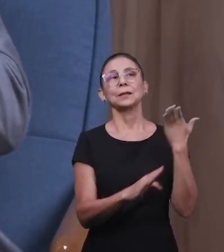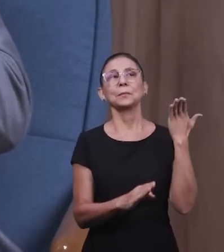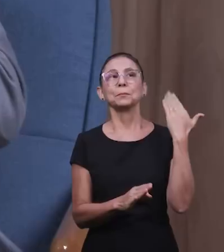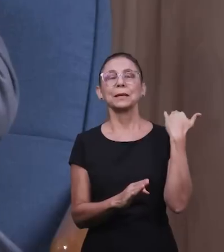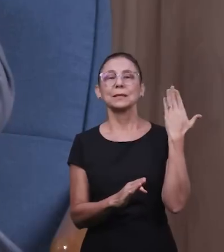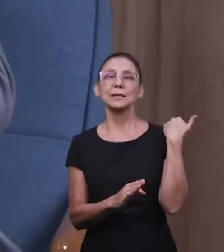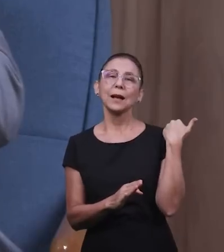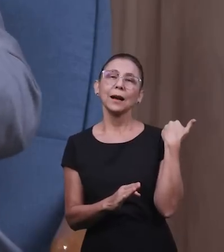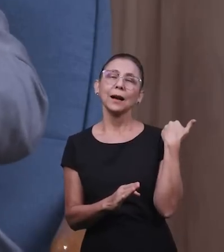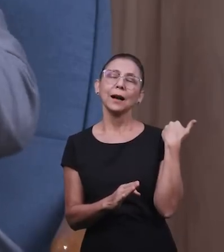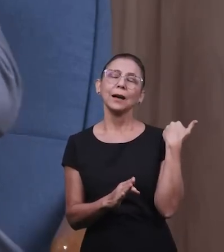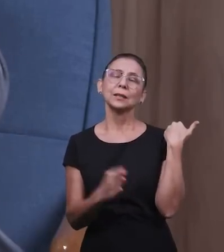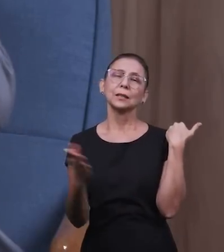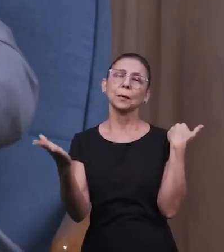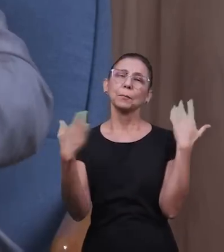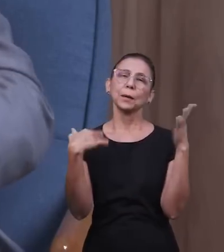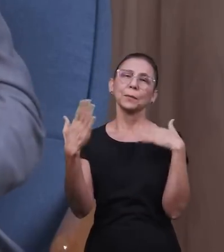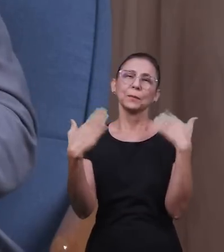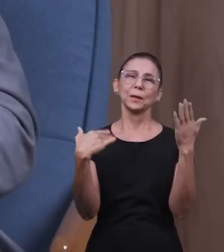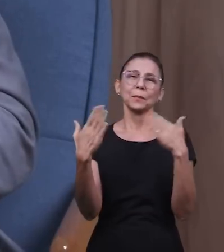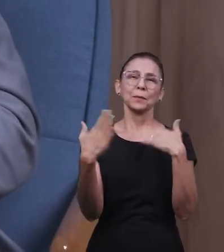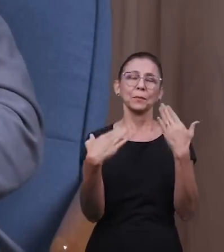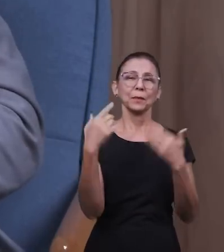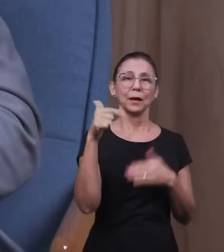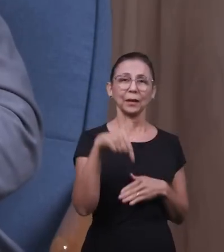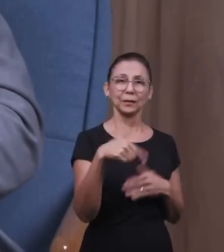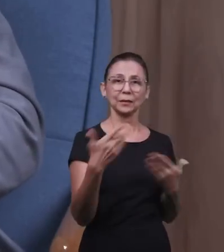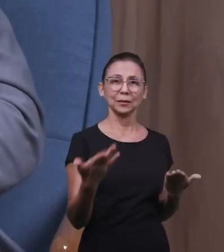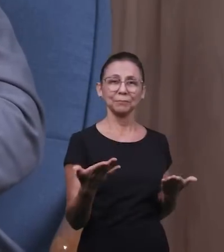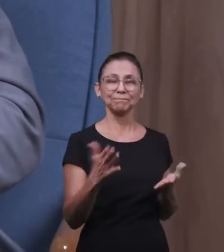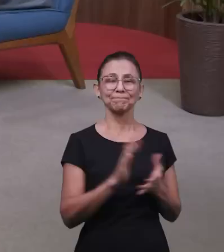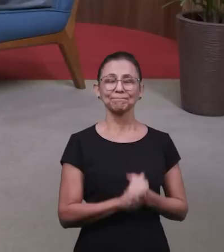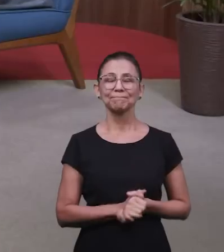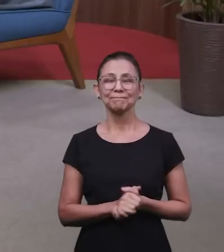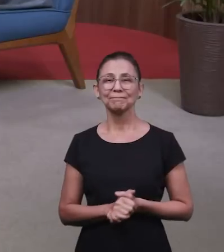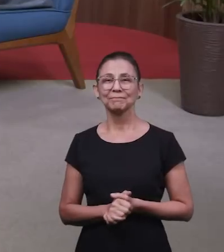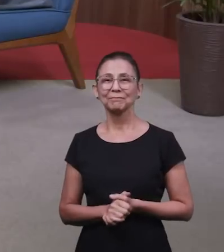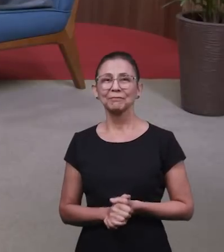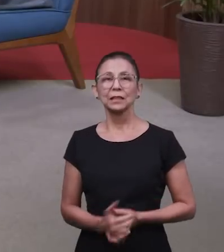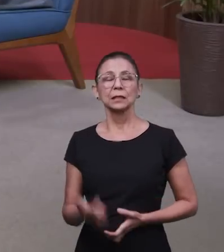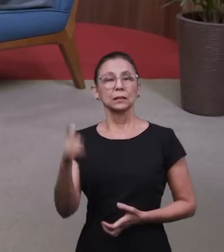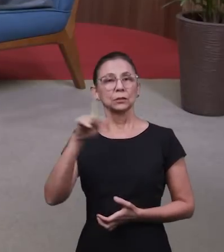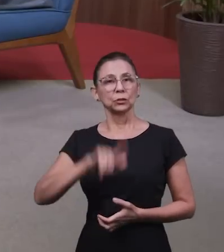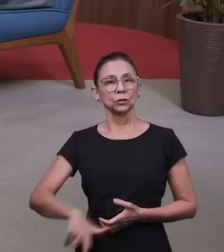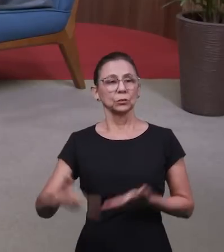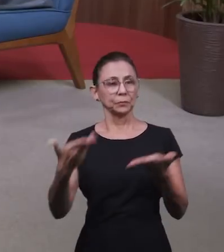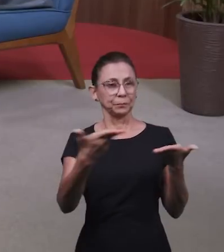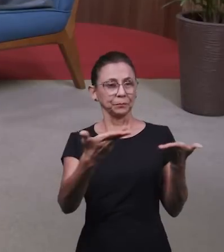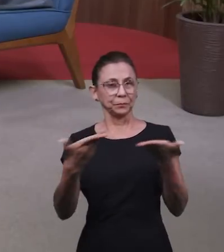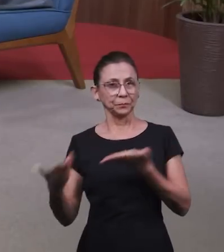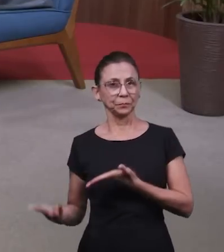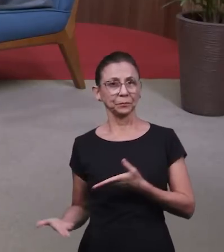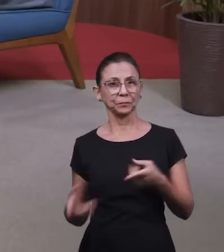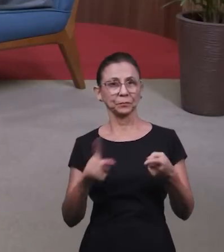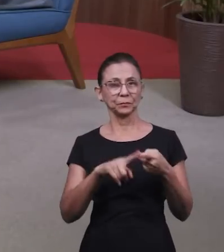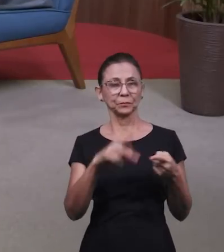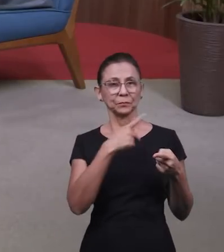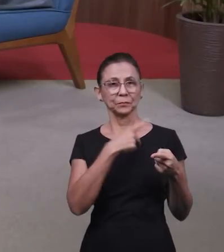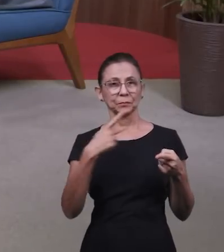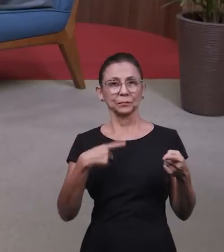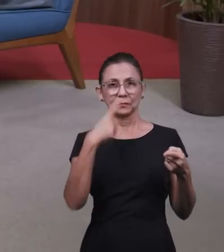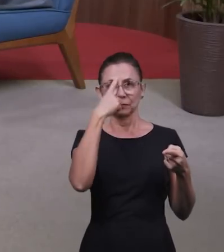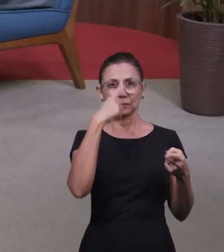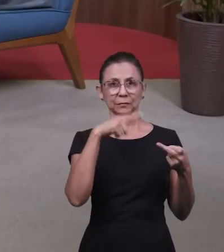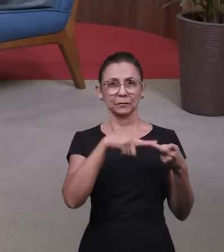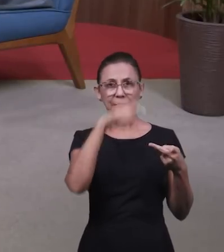a partir de um bate-papo, de uma conversa que a gente tem aqui no estúdio. E mais uma vez, eu recebo aqui os pastores Daniel Moreira e